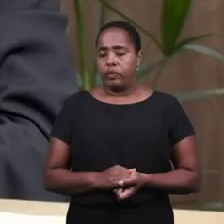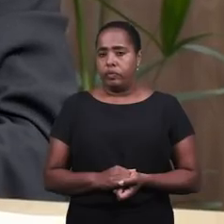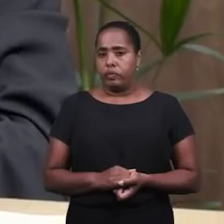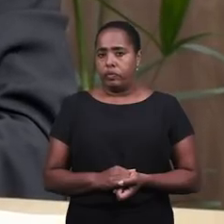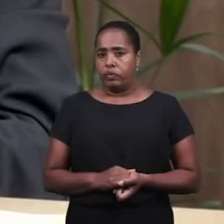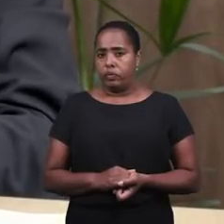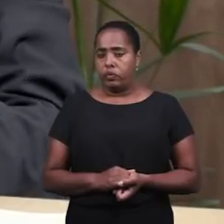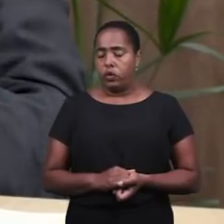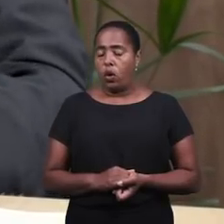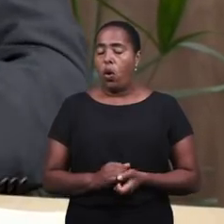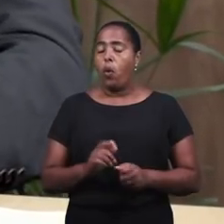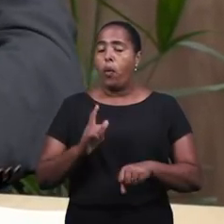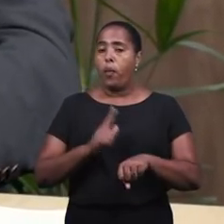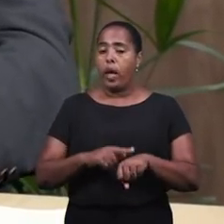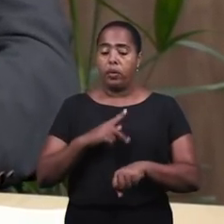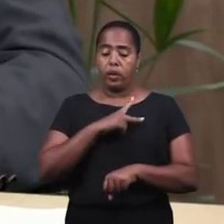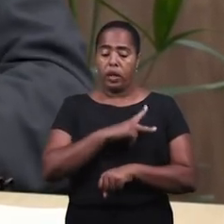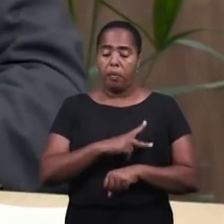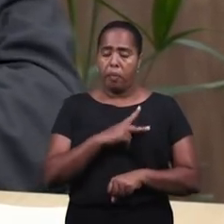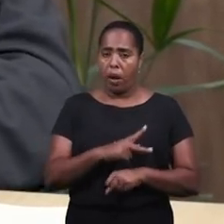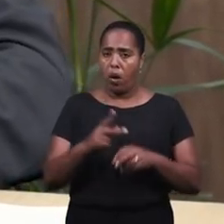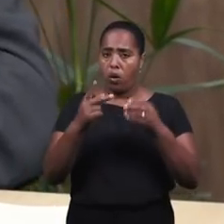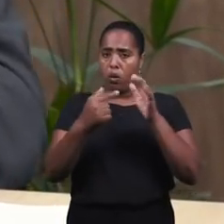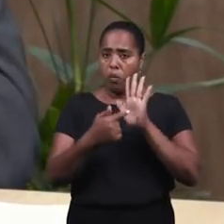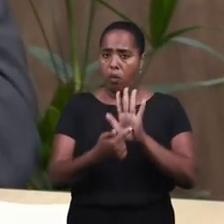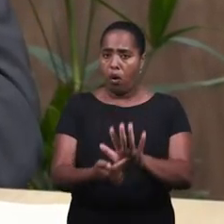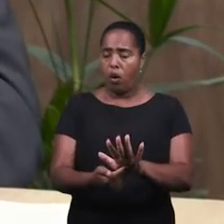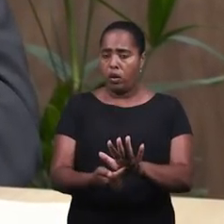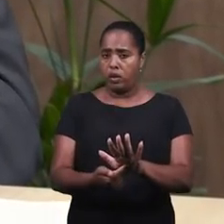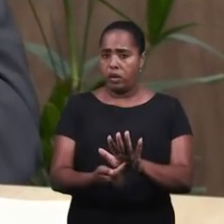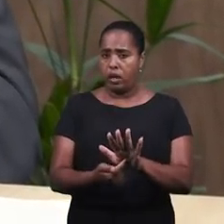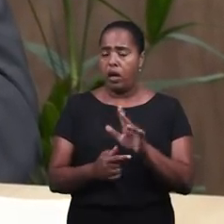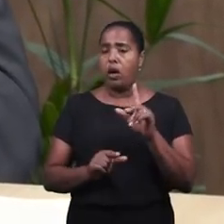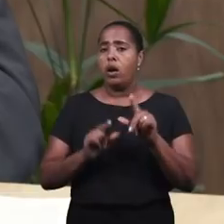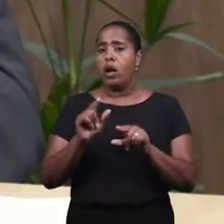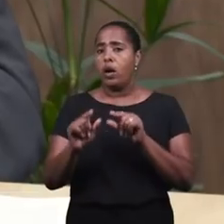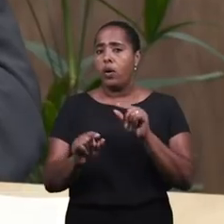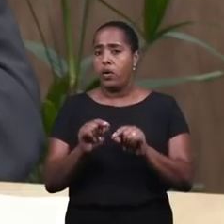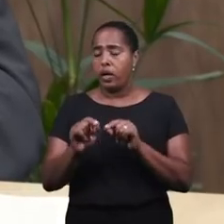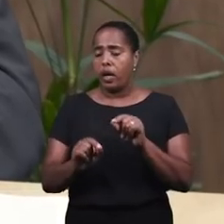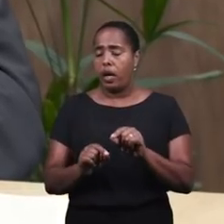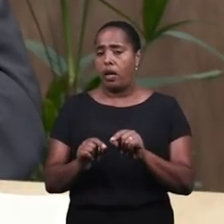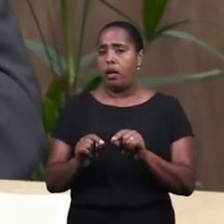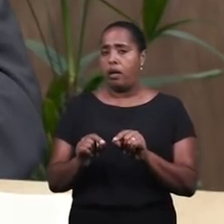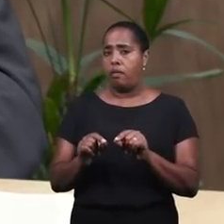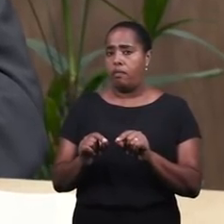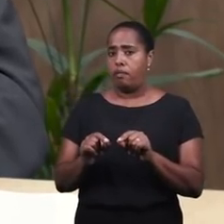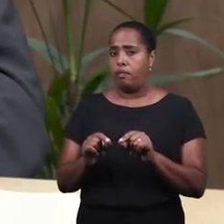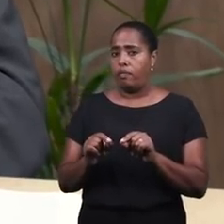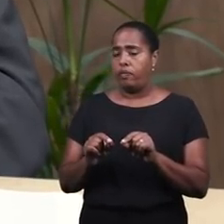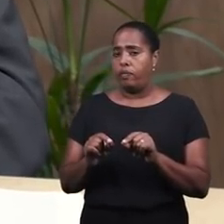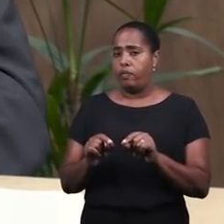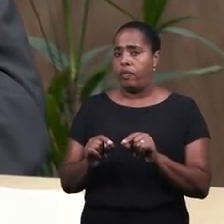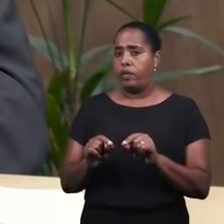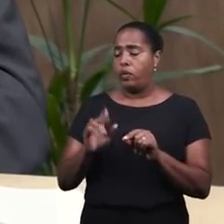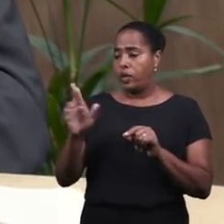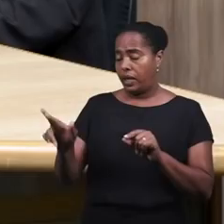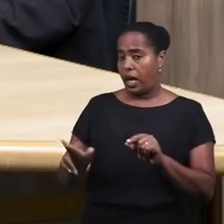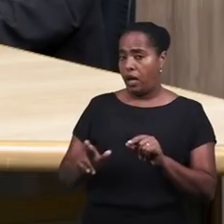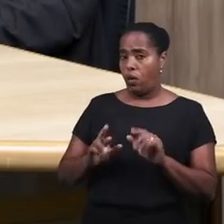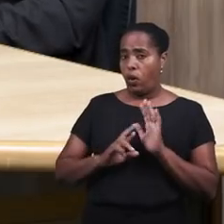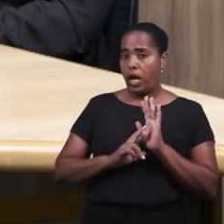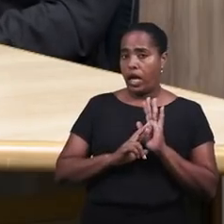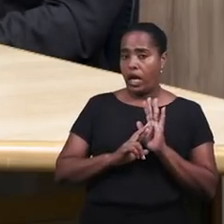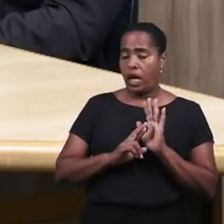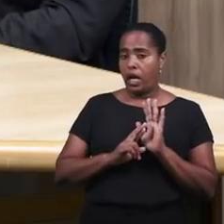nessa abordagem de Paulo, não há evidência de uma pessoa. Uhum. Não há.